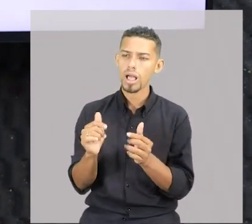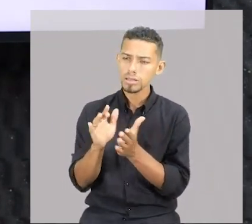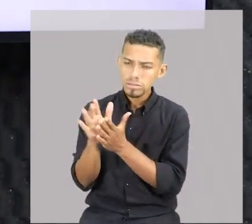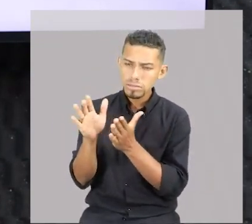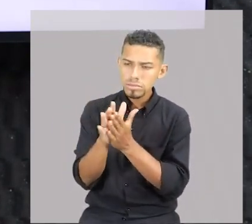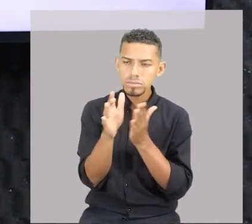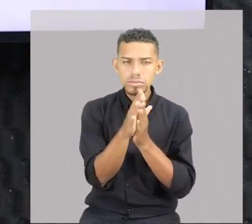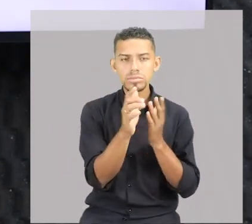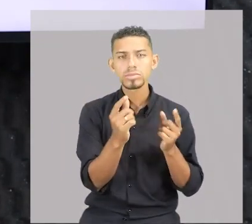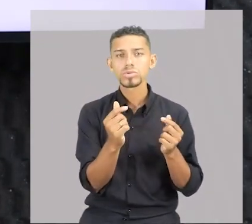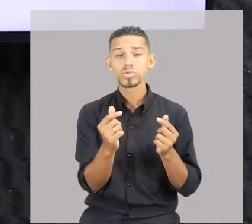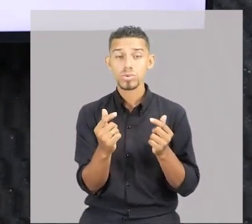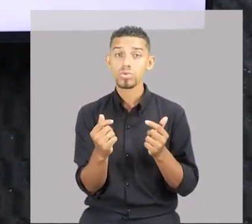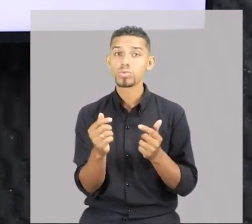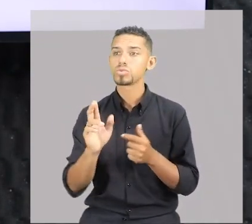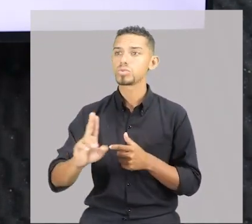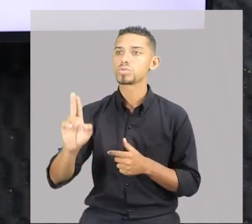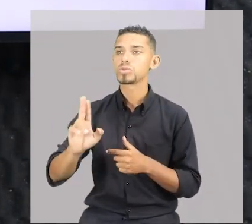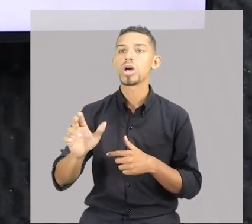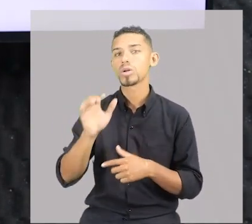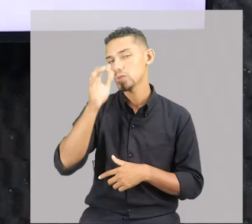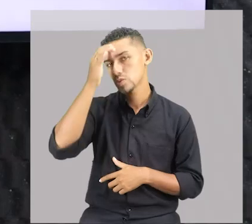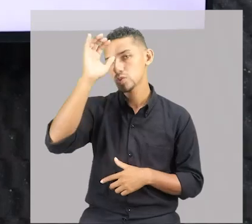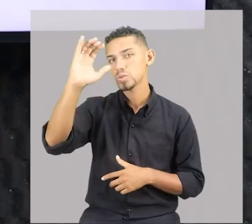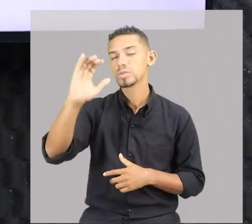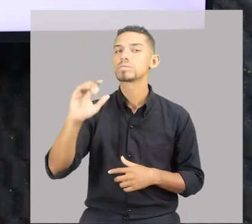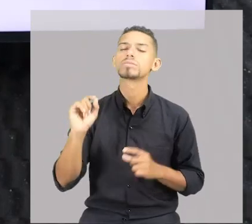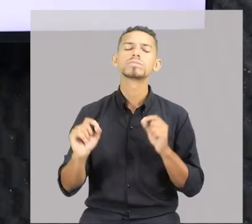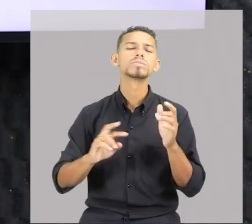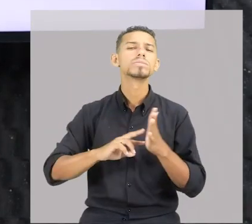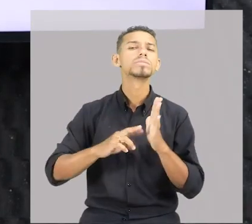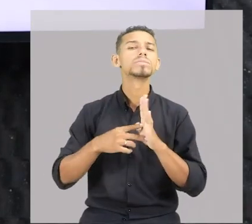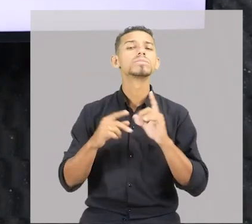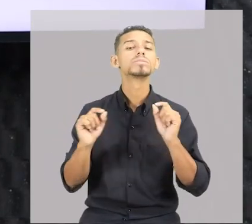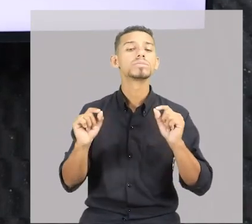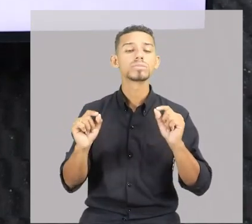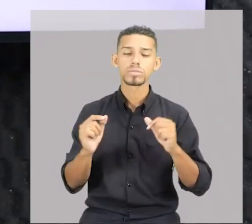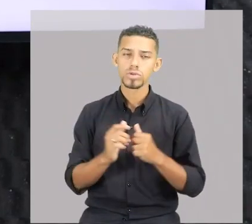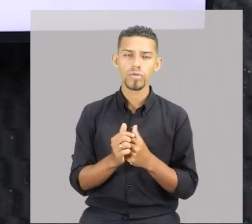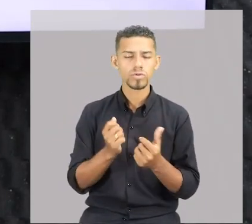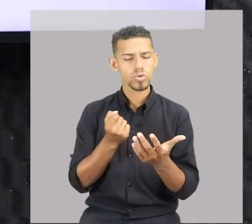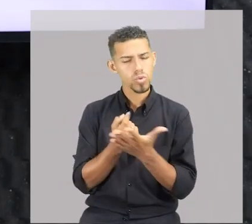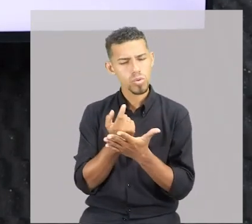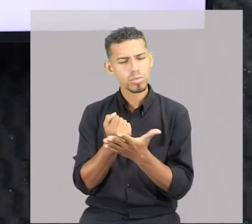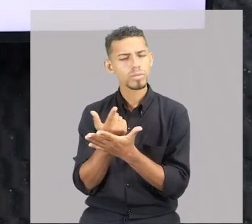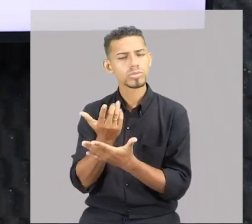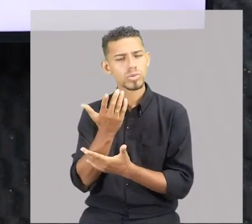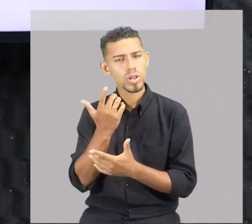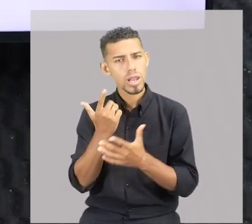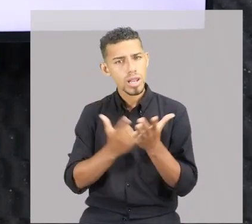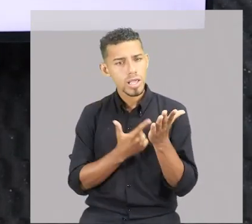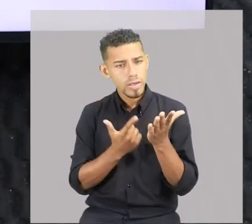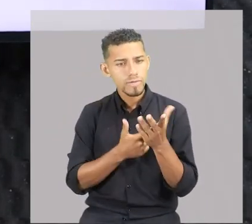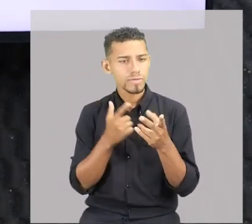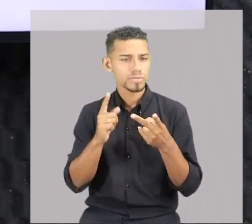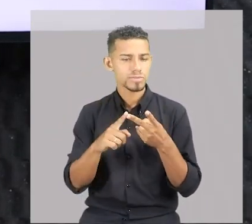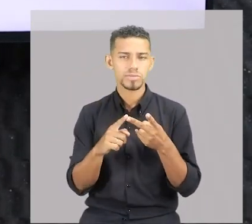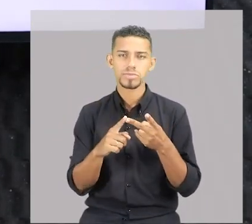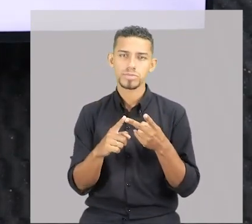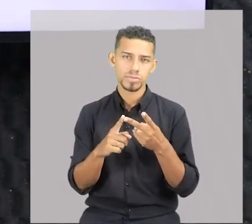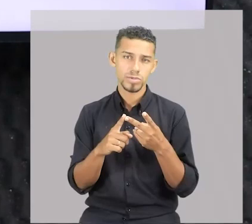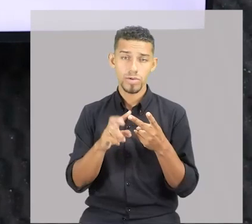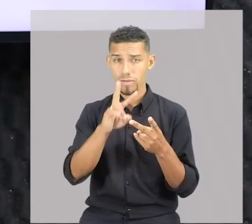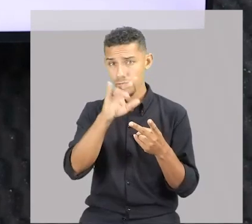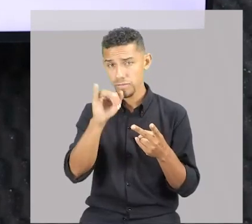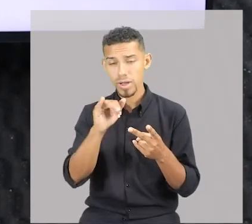dinheiro consumindo cultura, o que você quer dizer? Quer dizer que você compra muitos livros, quer dizer que você